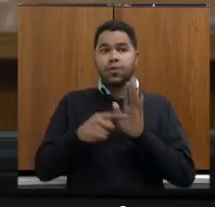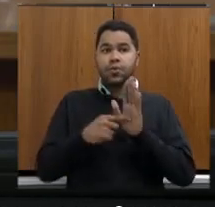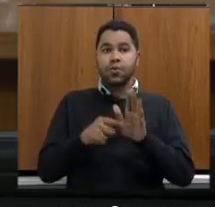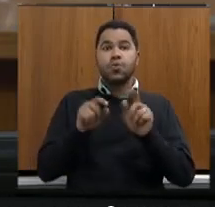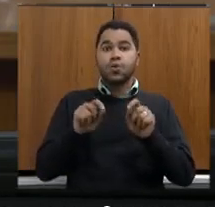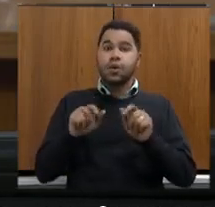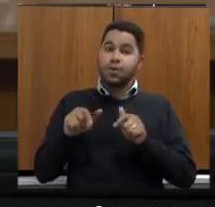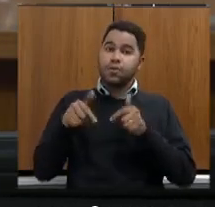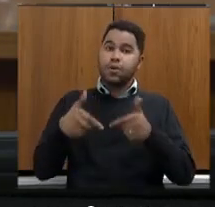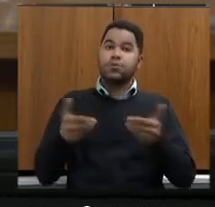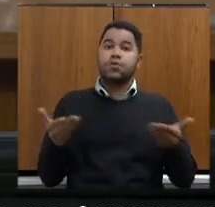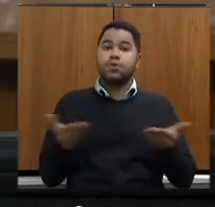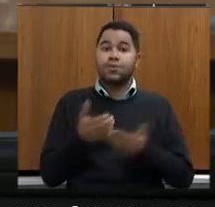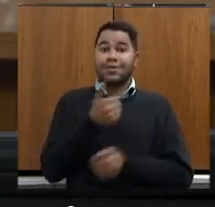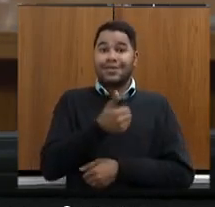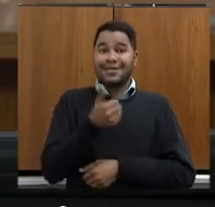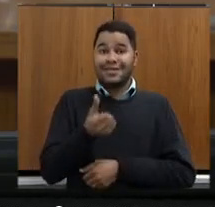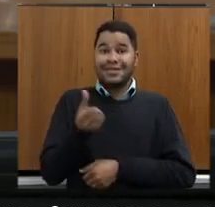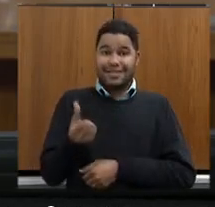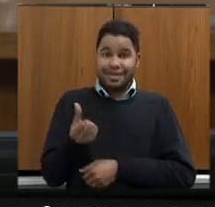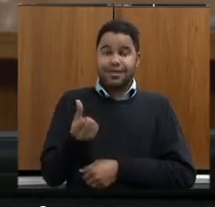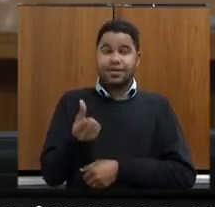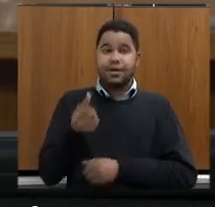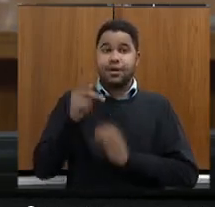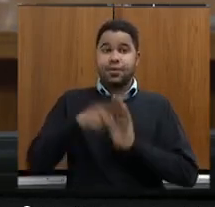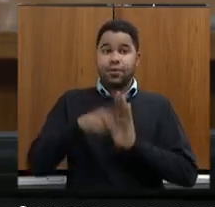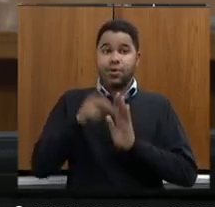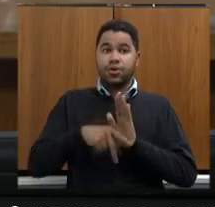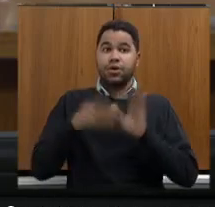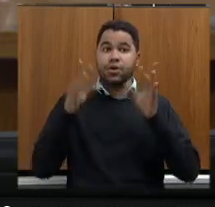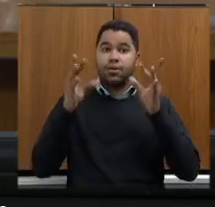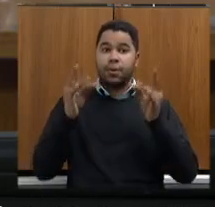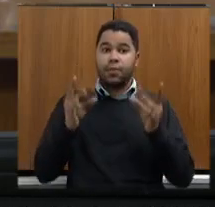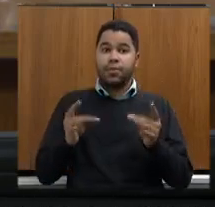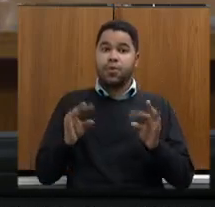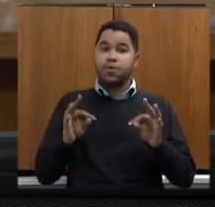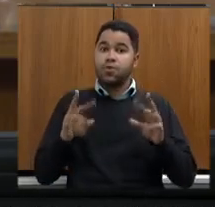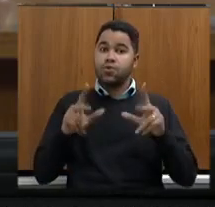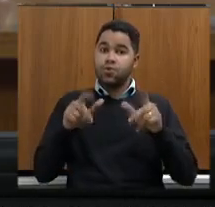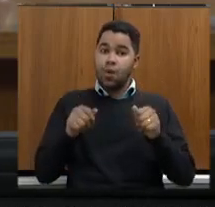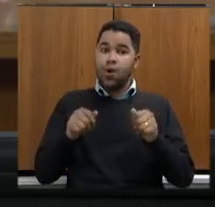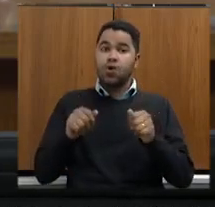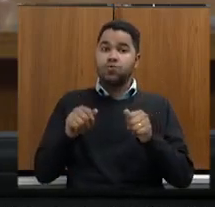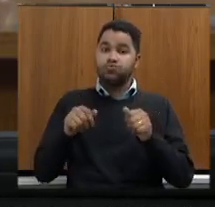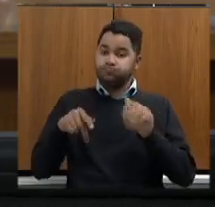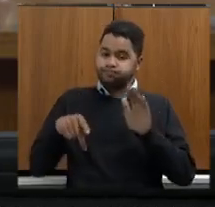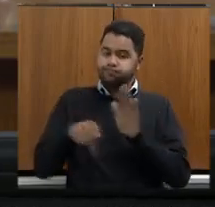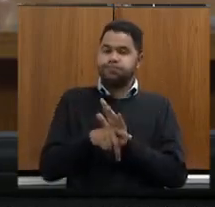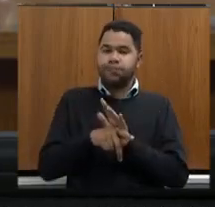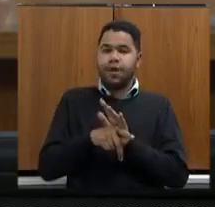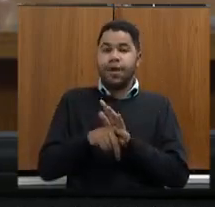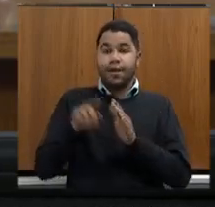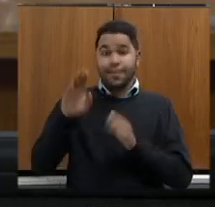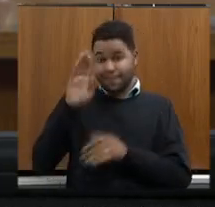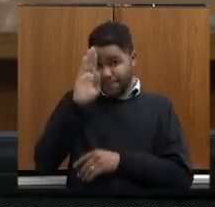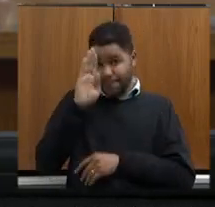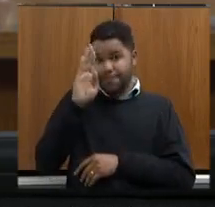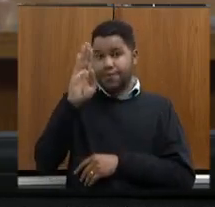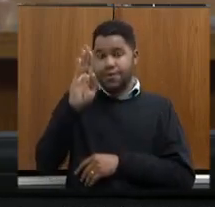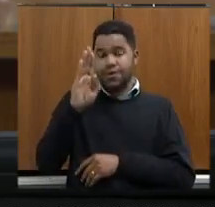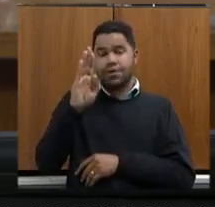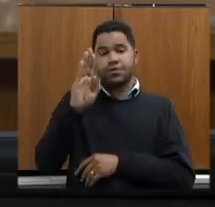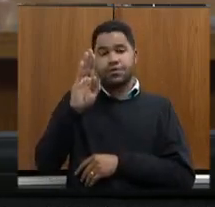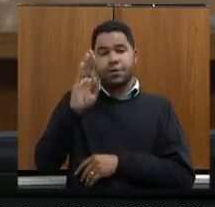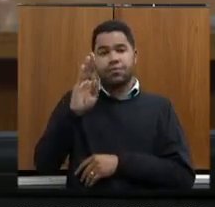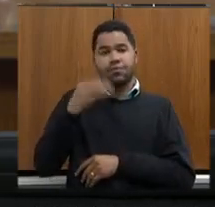do que fazer isso a gente hoje tem 116 projetos em detalhamento todos eles oriundos dessa priorização feita